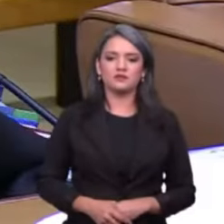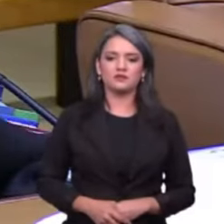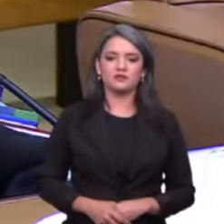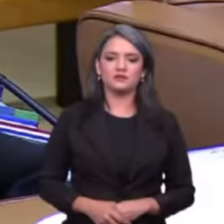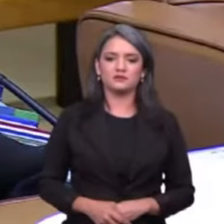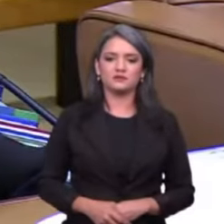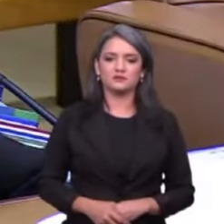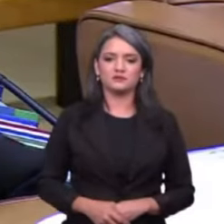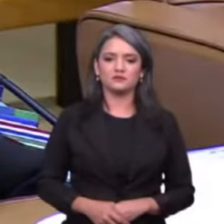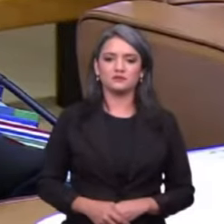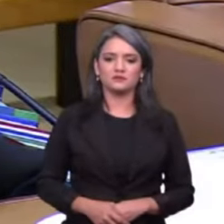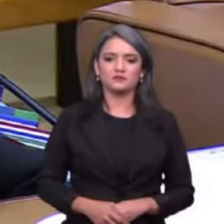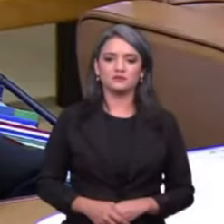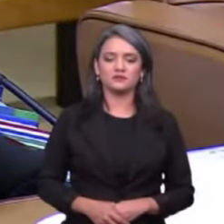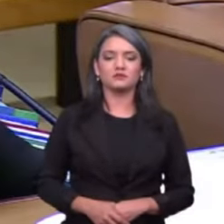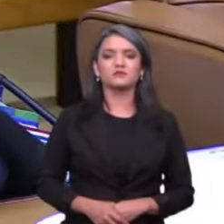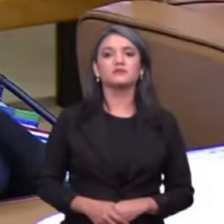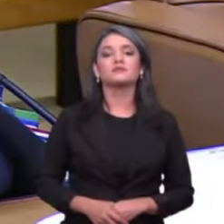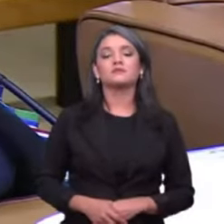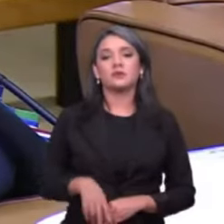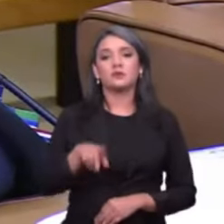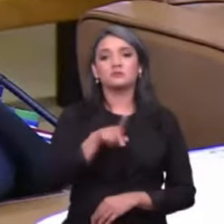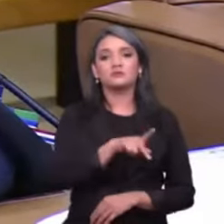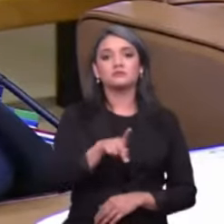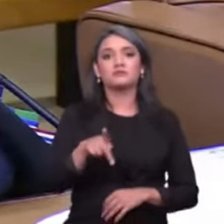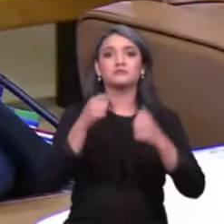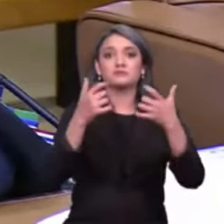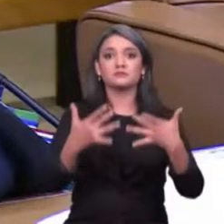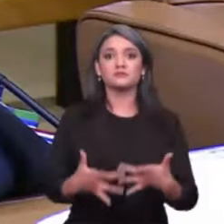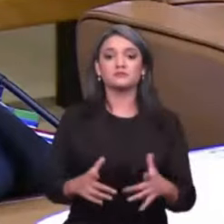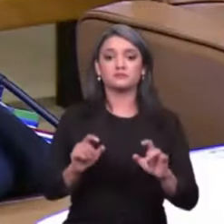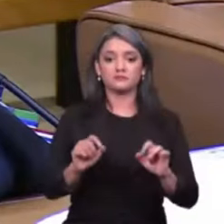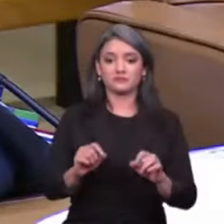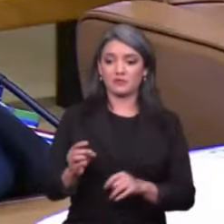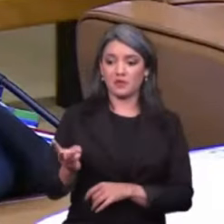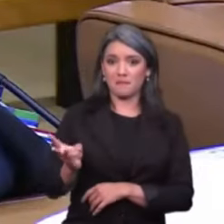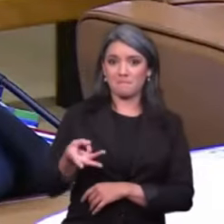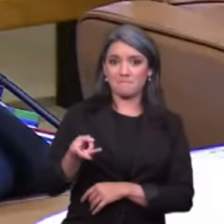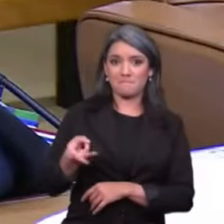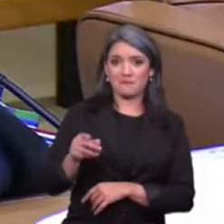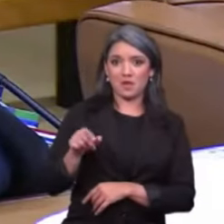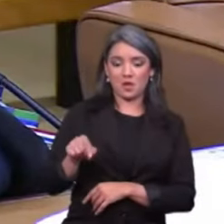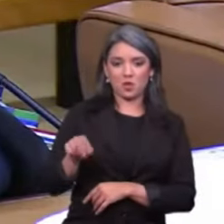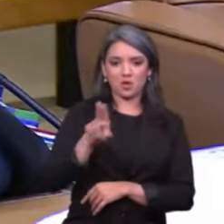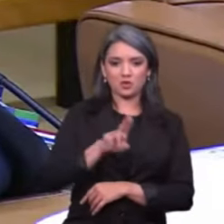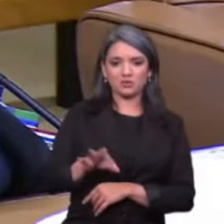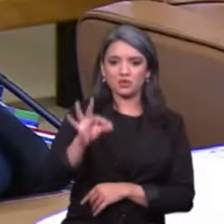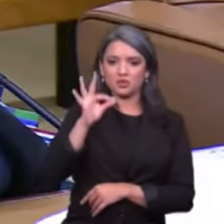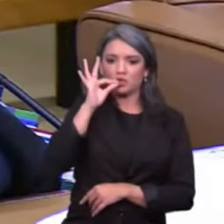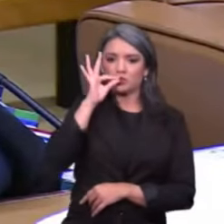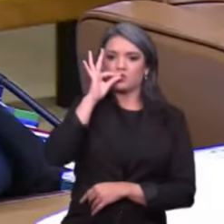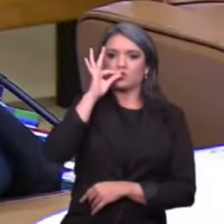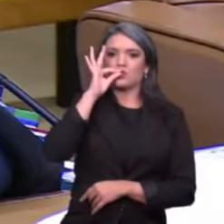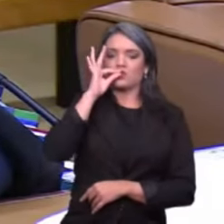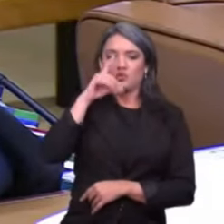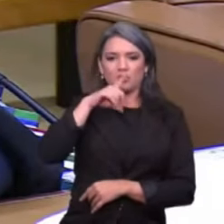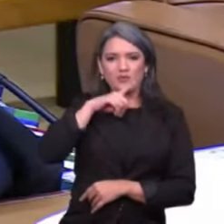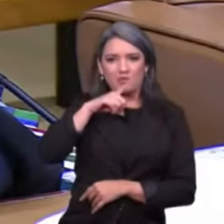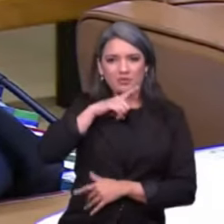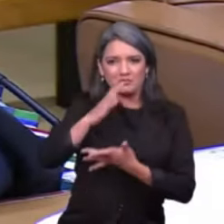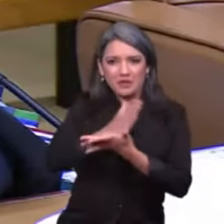referidos especialistas. Quando a maconha é consumida inalada, age por meio da liberação de